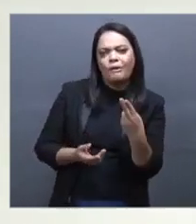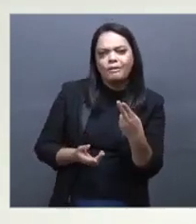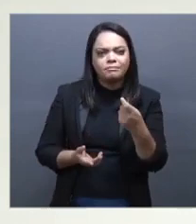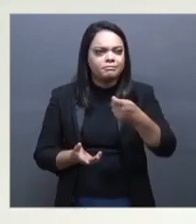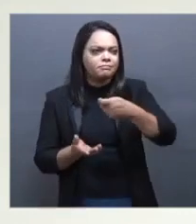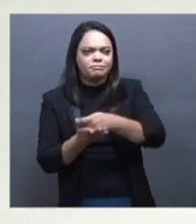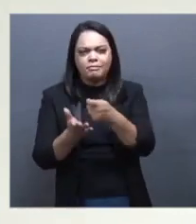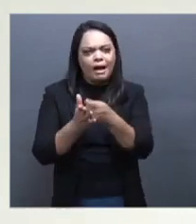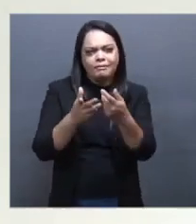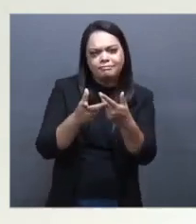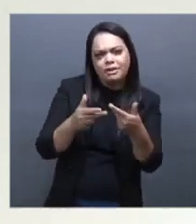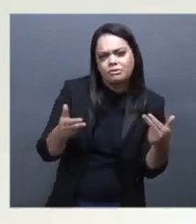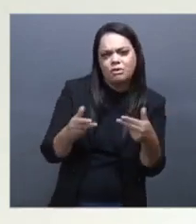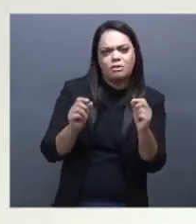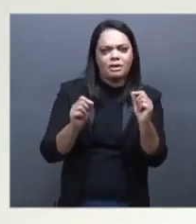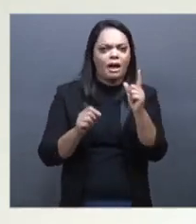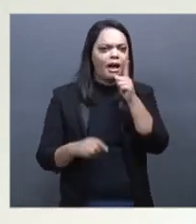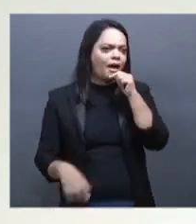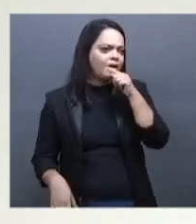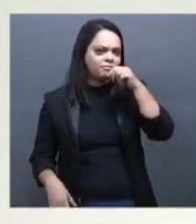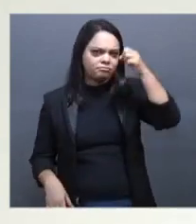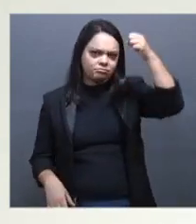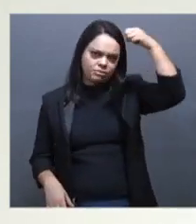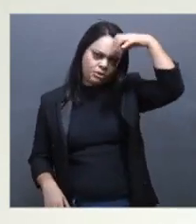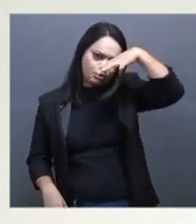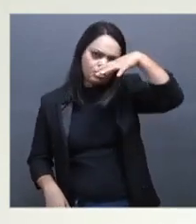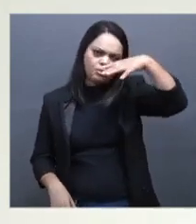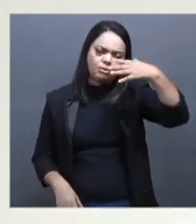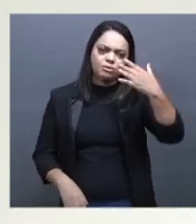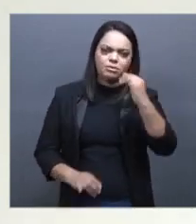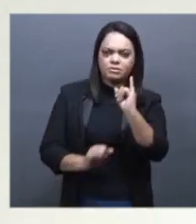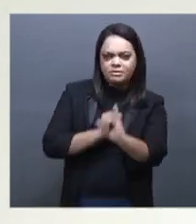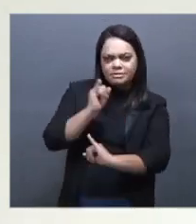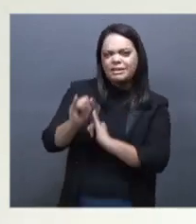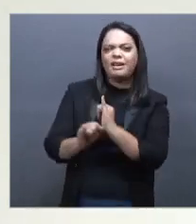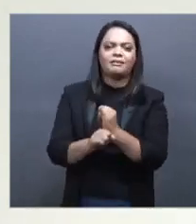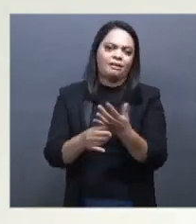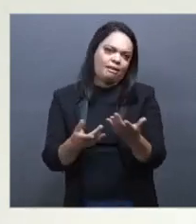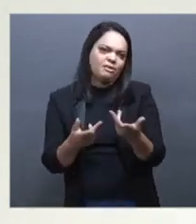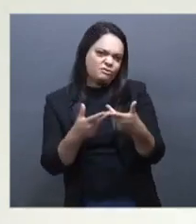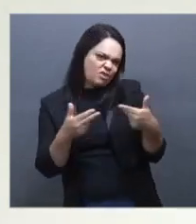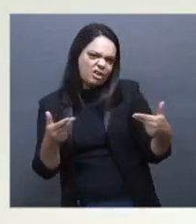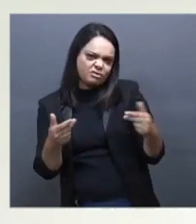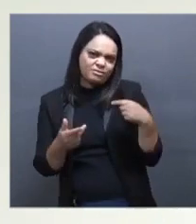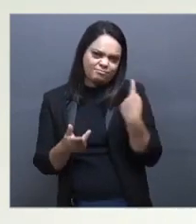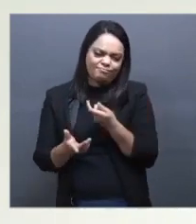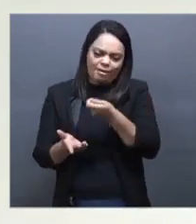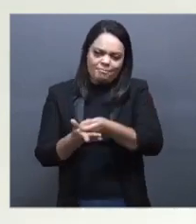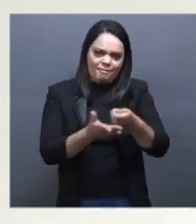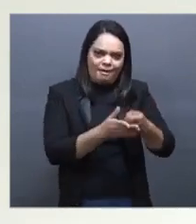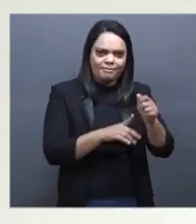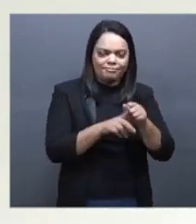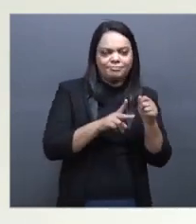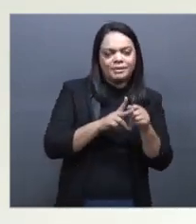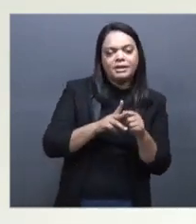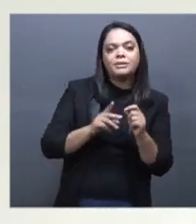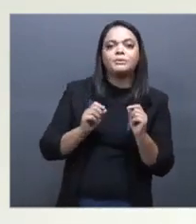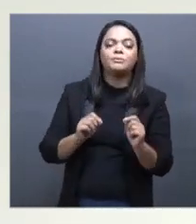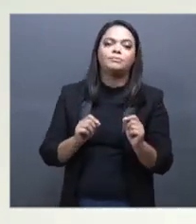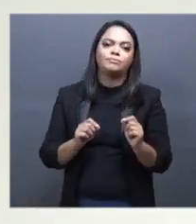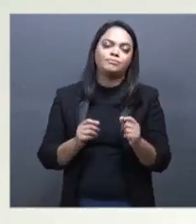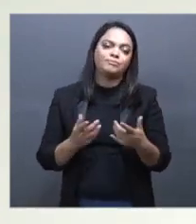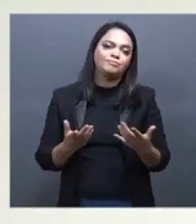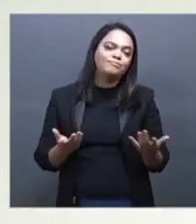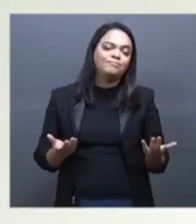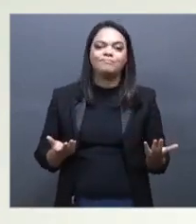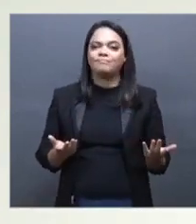corriqueiros, né, de água, luz e internet, tudo mais que é necessário,